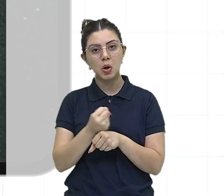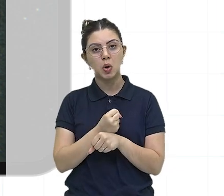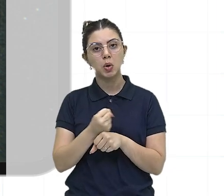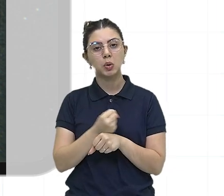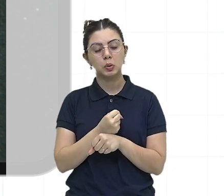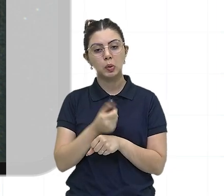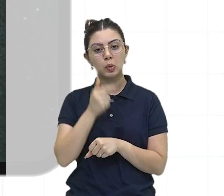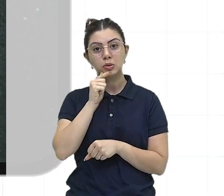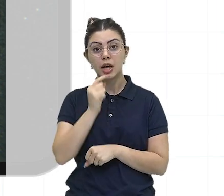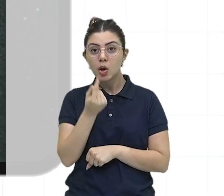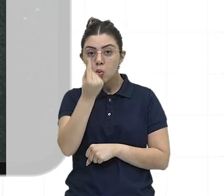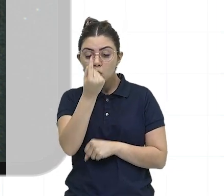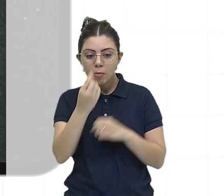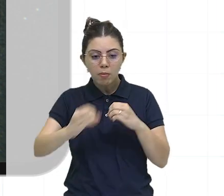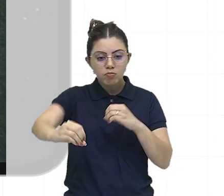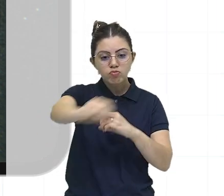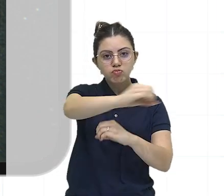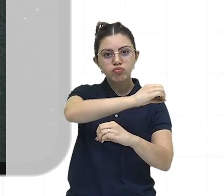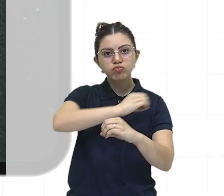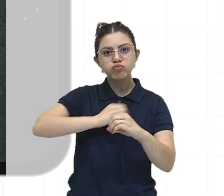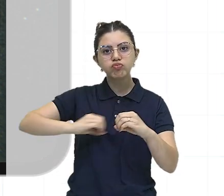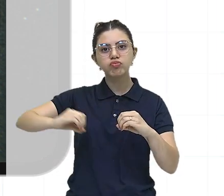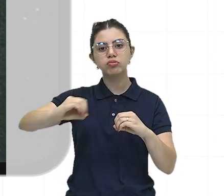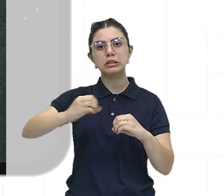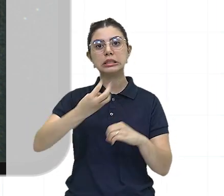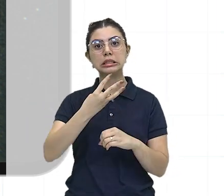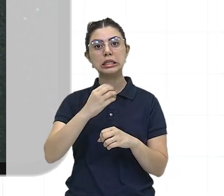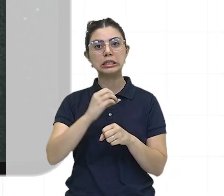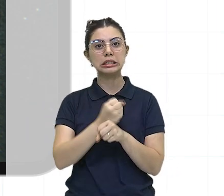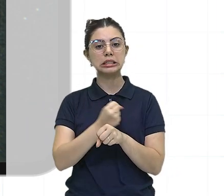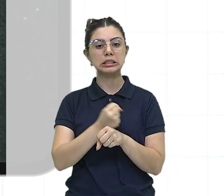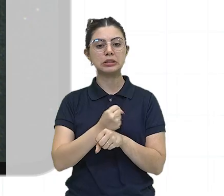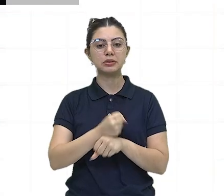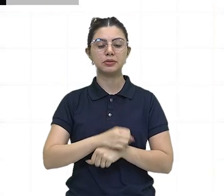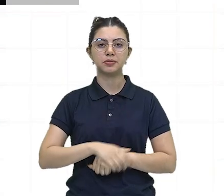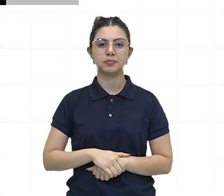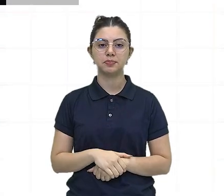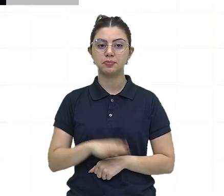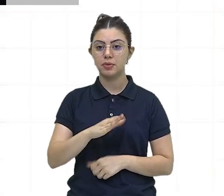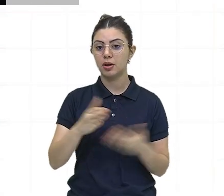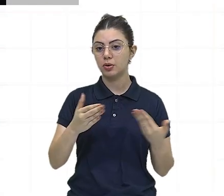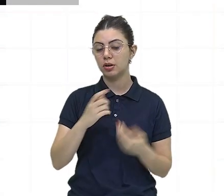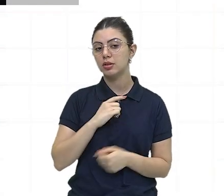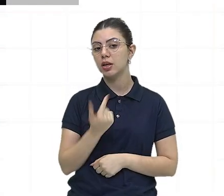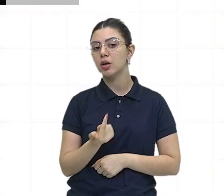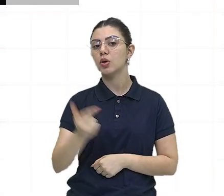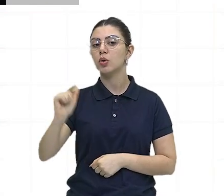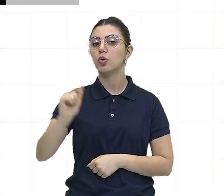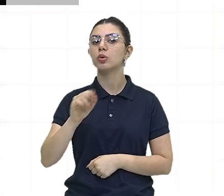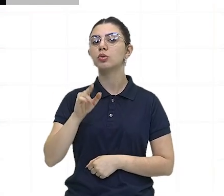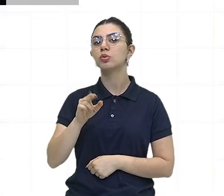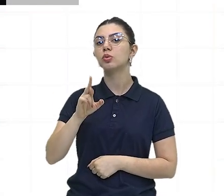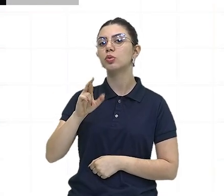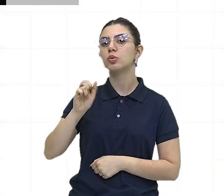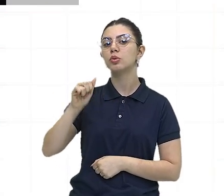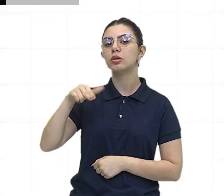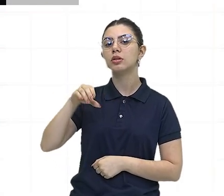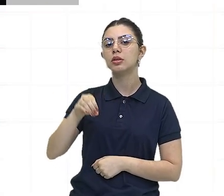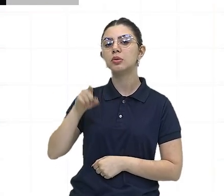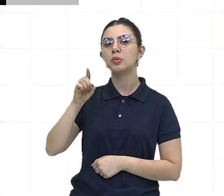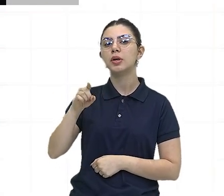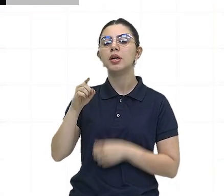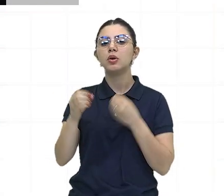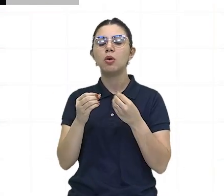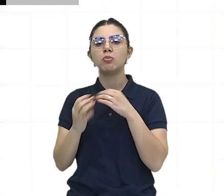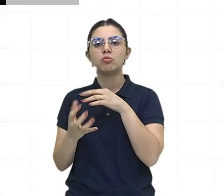completar uma volta ao redor do Sol. Temos agora Urano, que é o planeta gelado, é o planeta mais